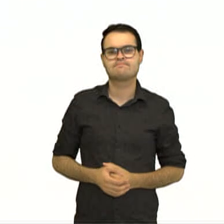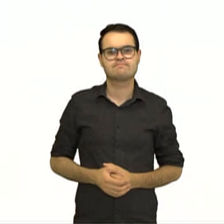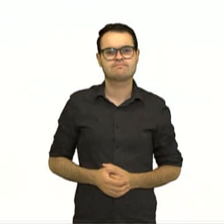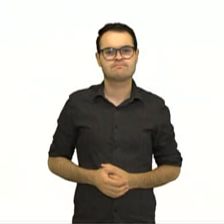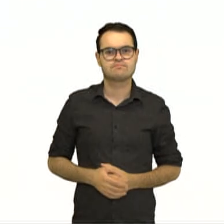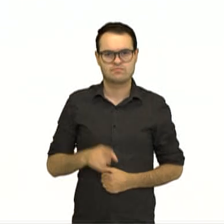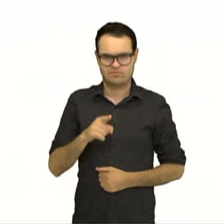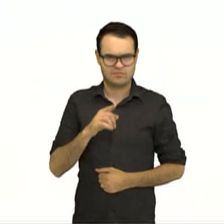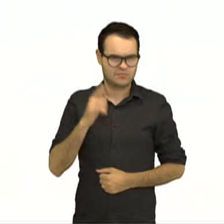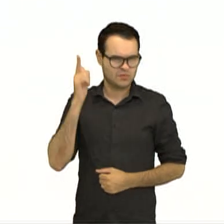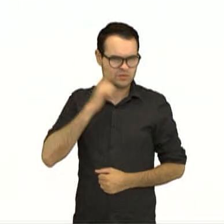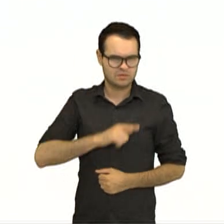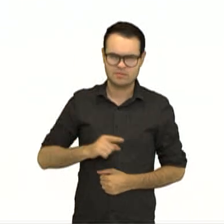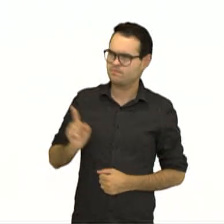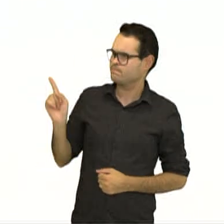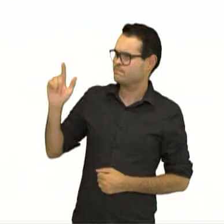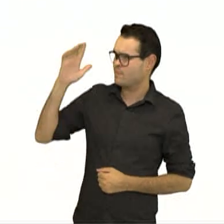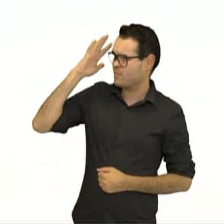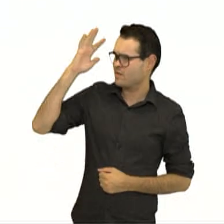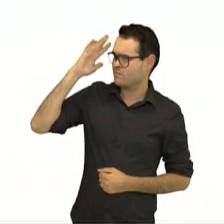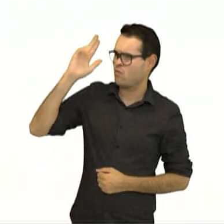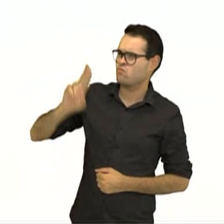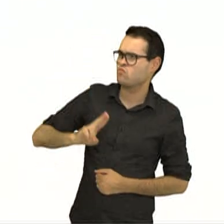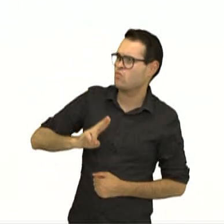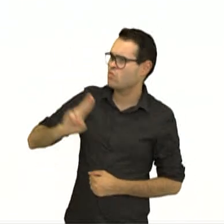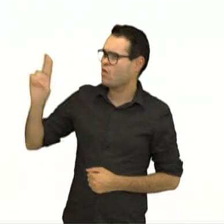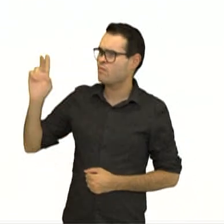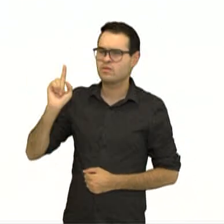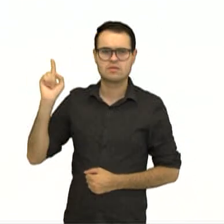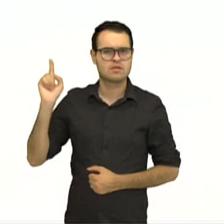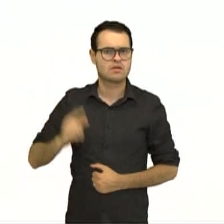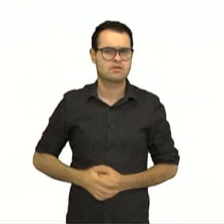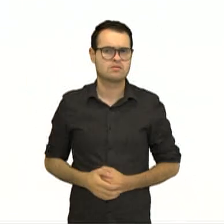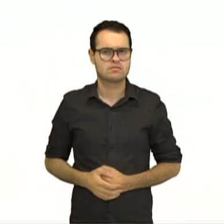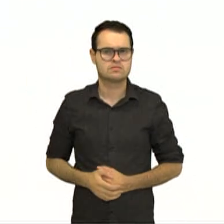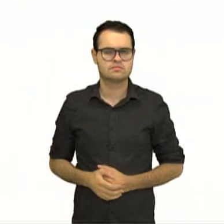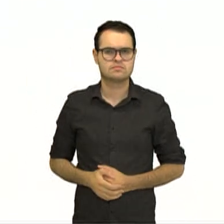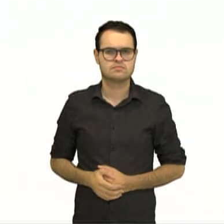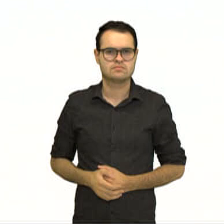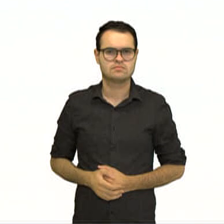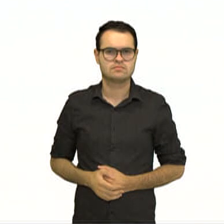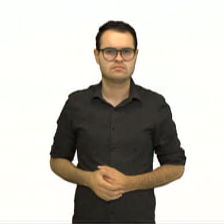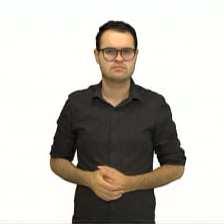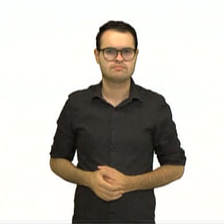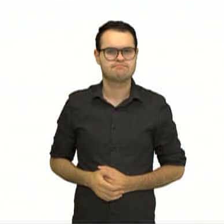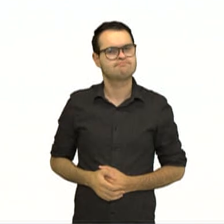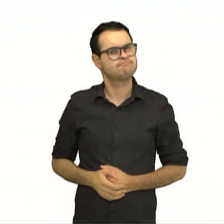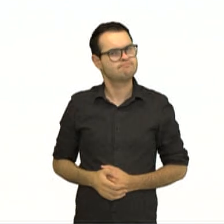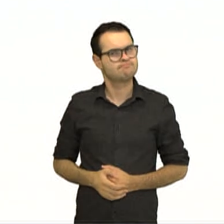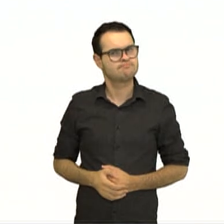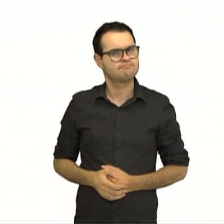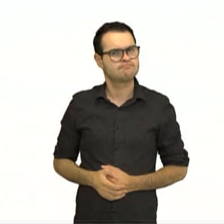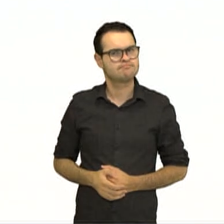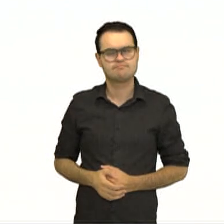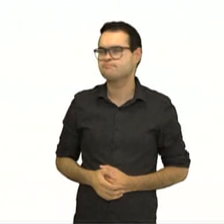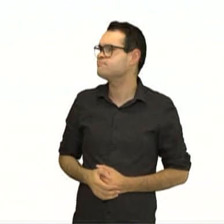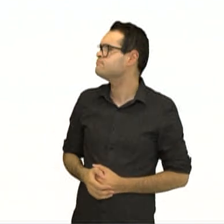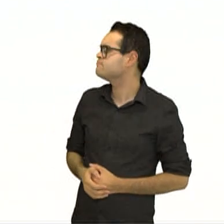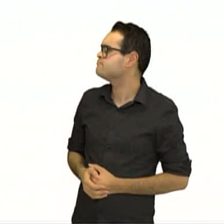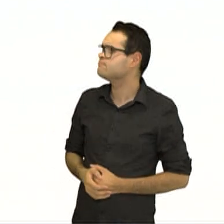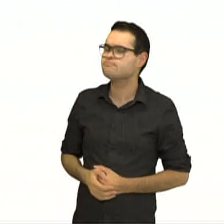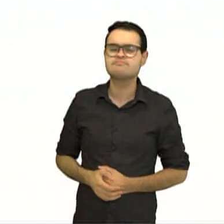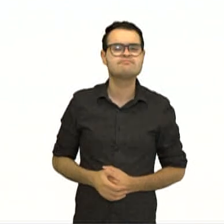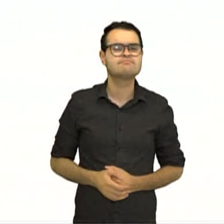name? Consegue deduzir qual que é o nome dela? What questions could a journalist ask a writer like